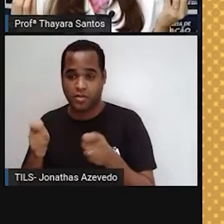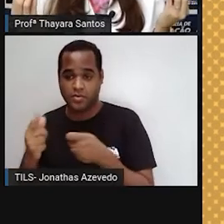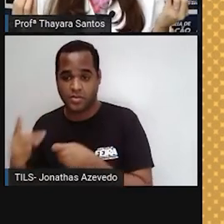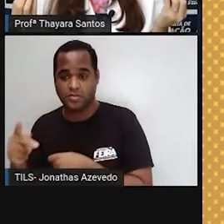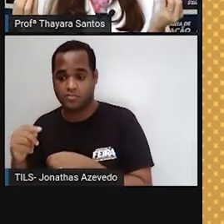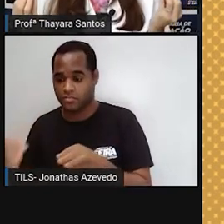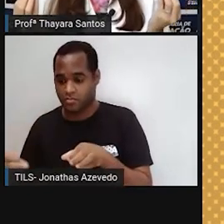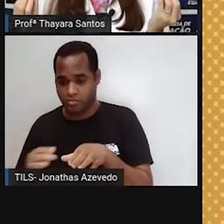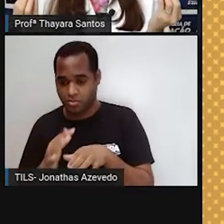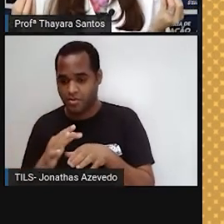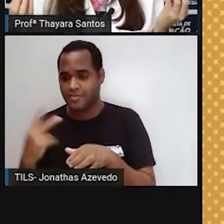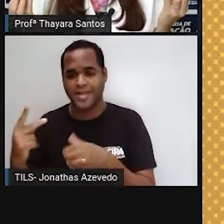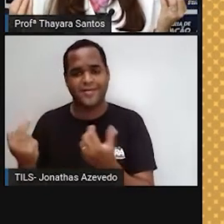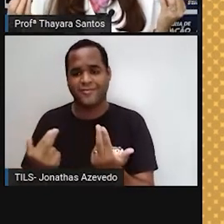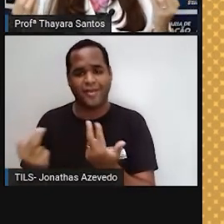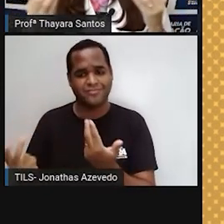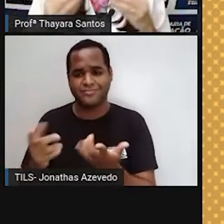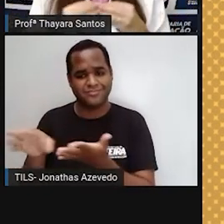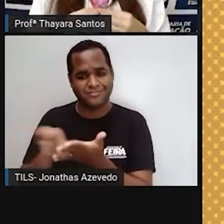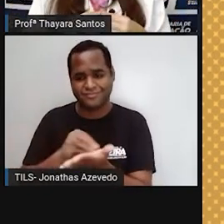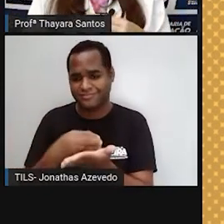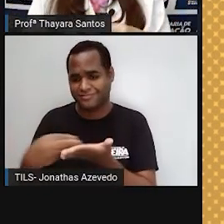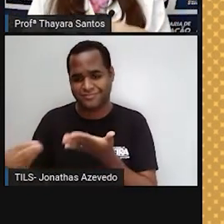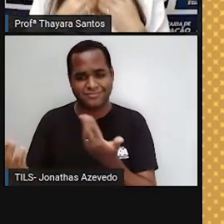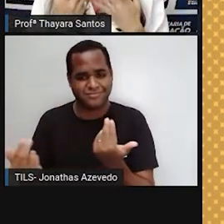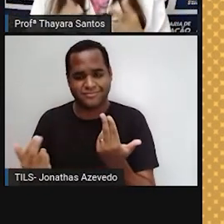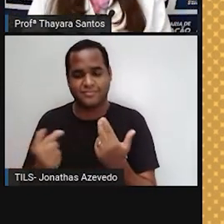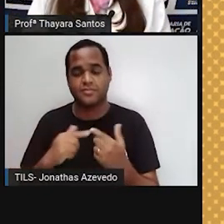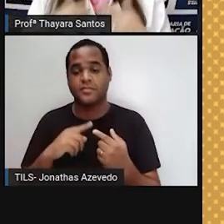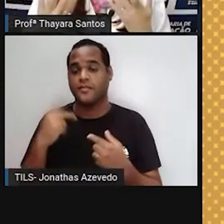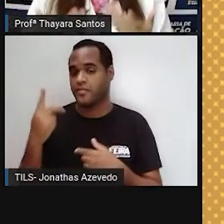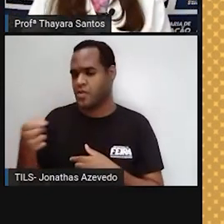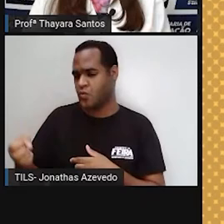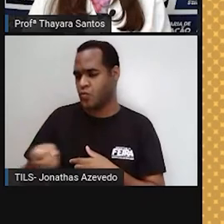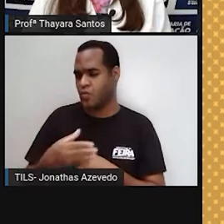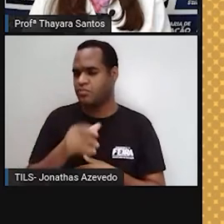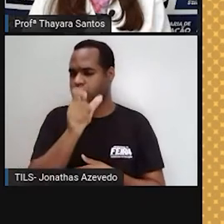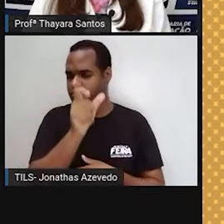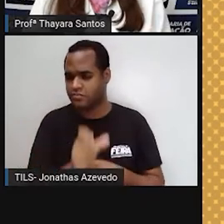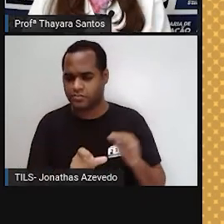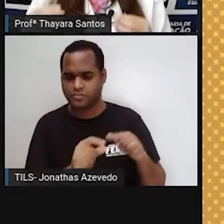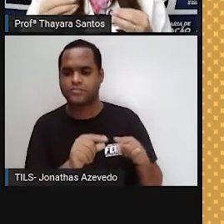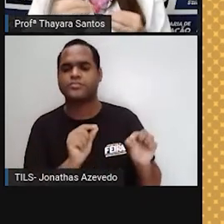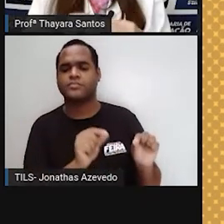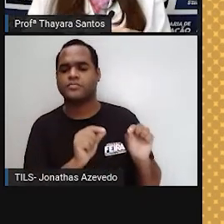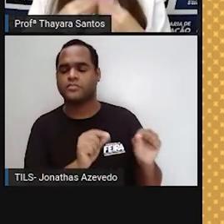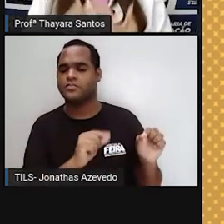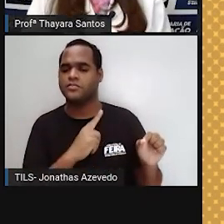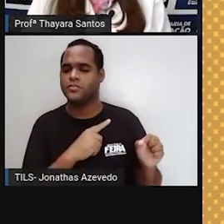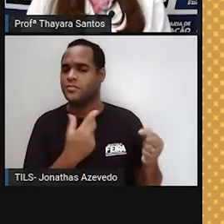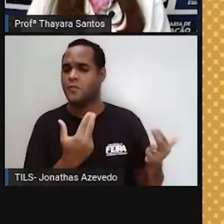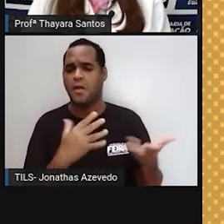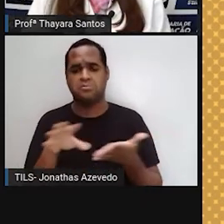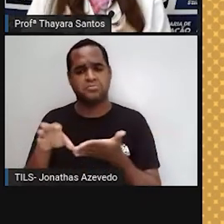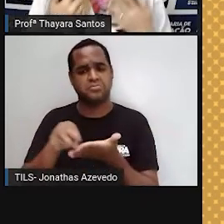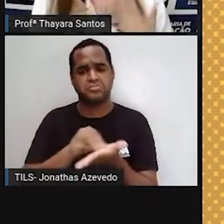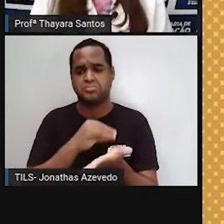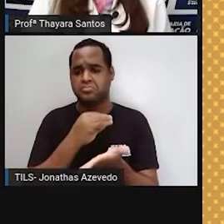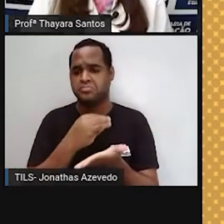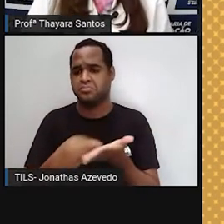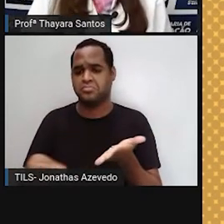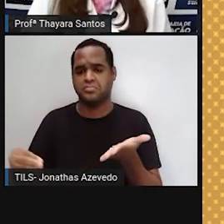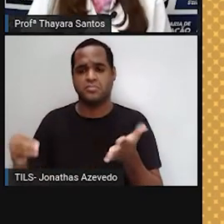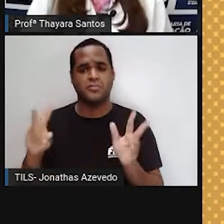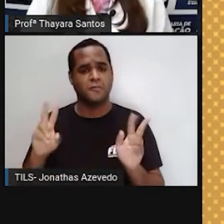o ovócito do mesmo organismo. Então, o novo organismo que vai ser gerado, ele vai ter as mesmas características